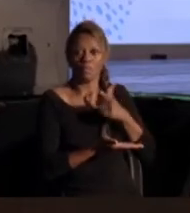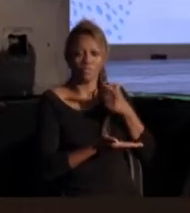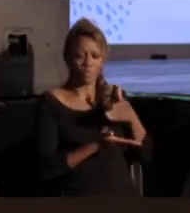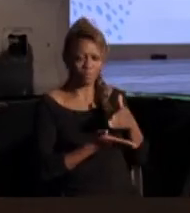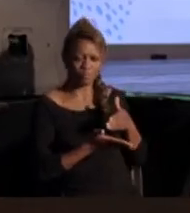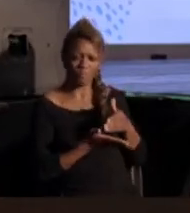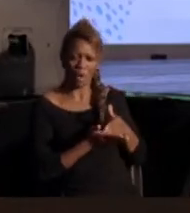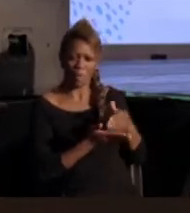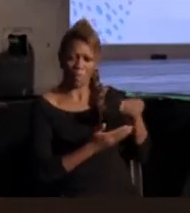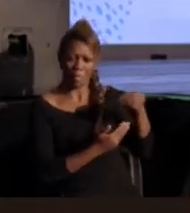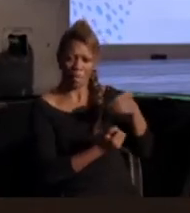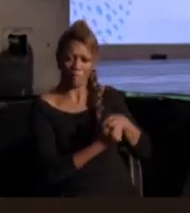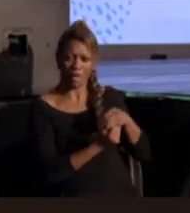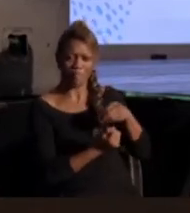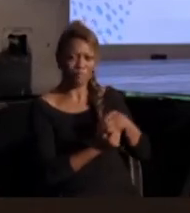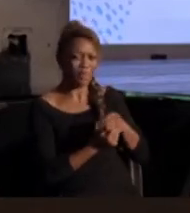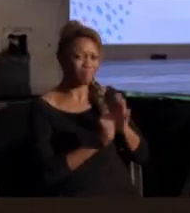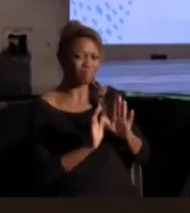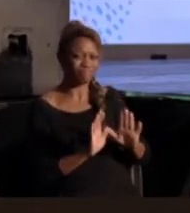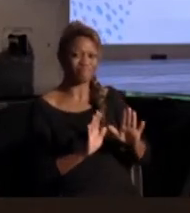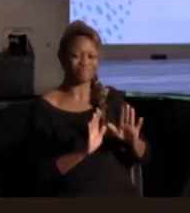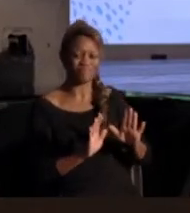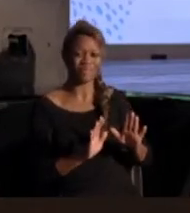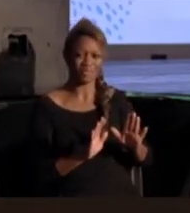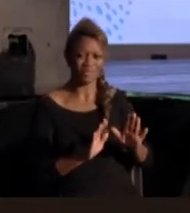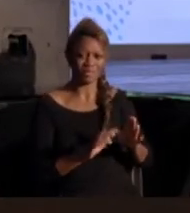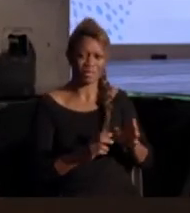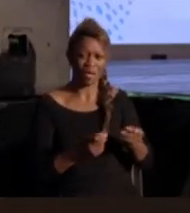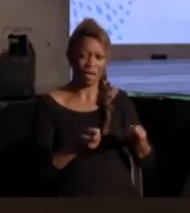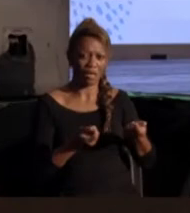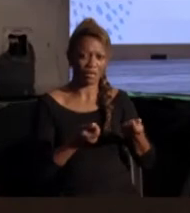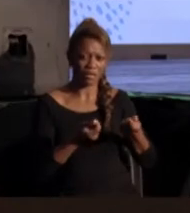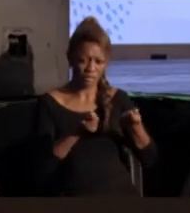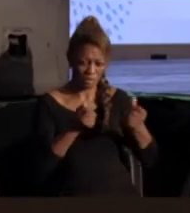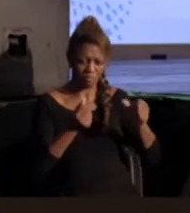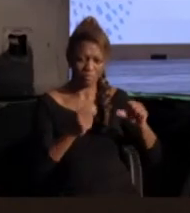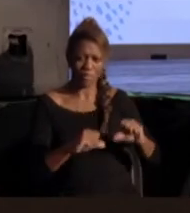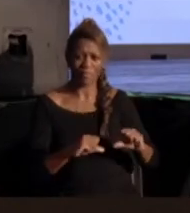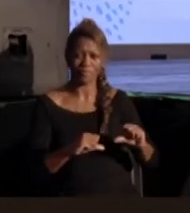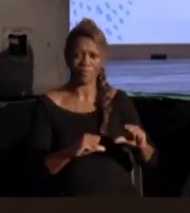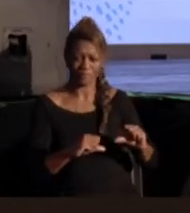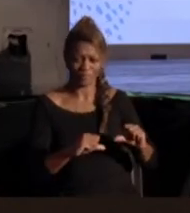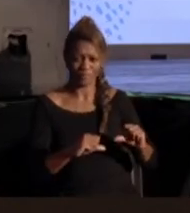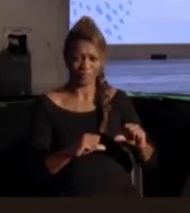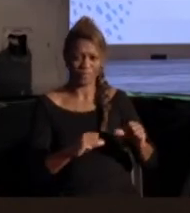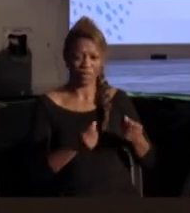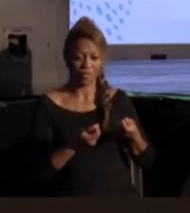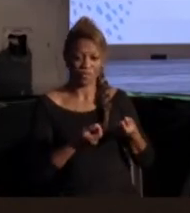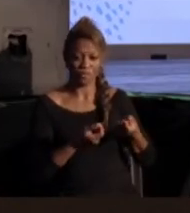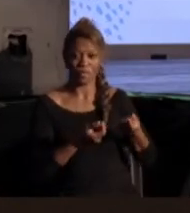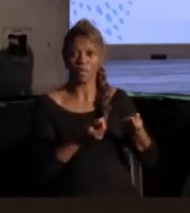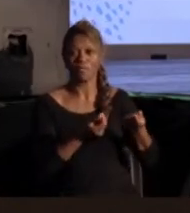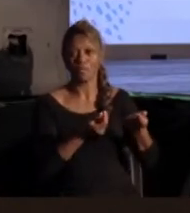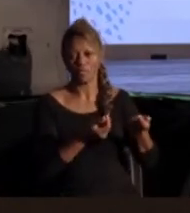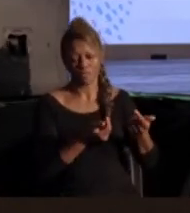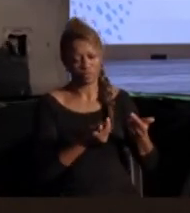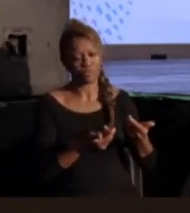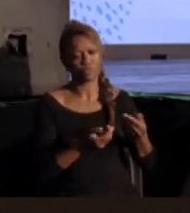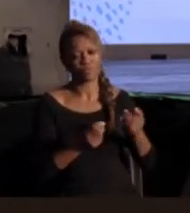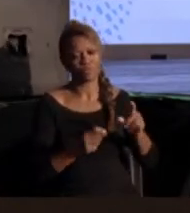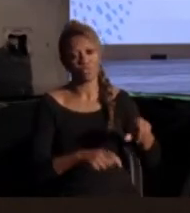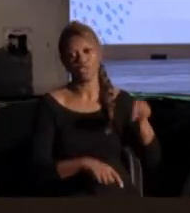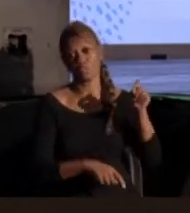econômico, de forma alguma. Tem muita desigualdade. E aí tem concentração de recurso, concentração de